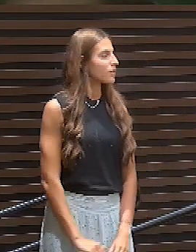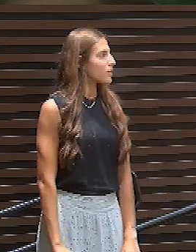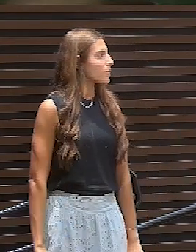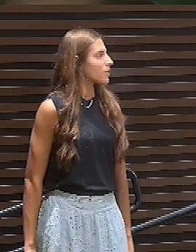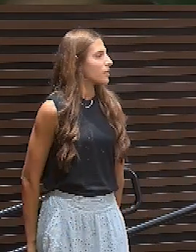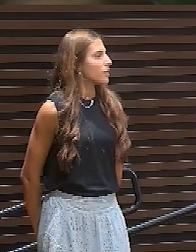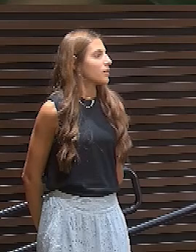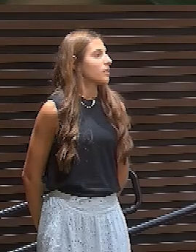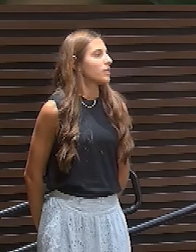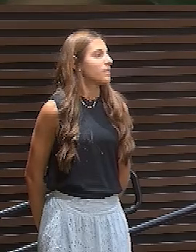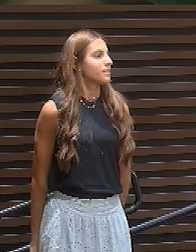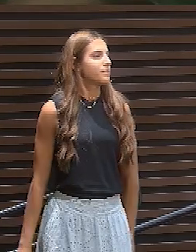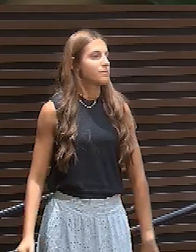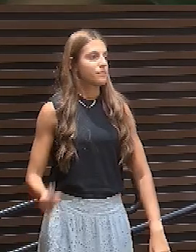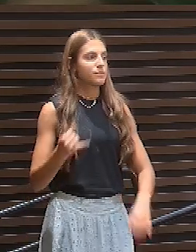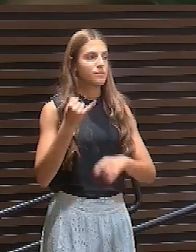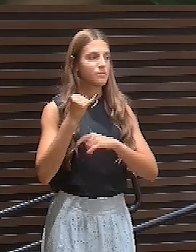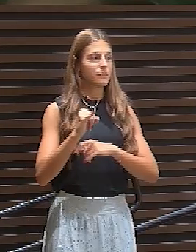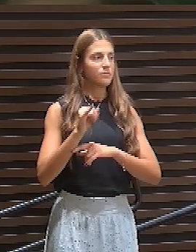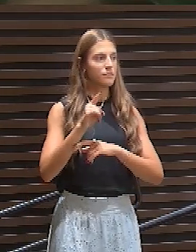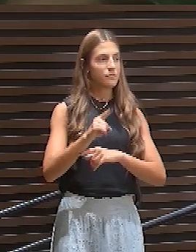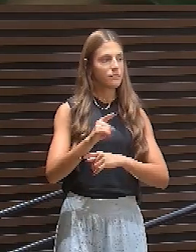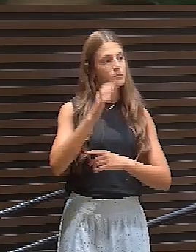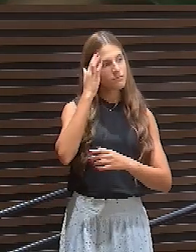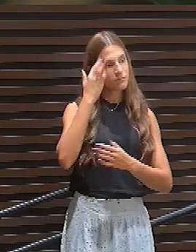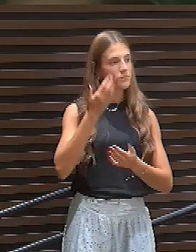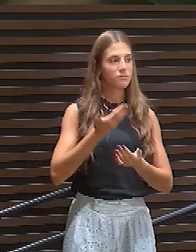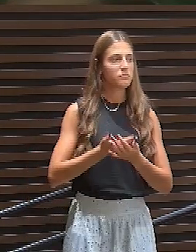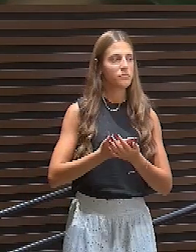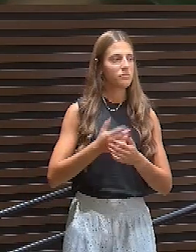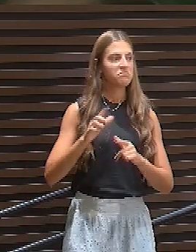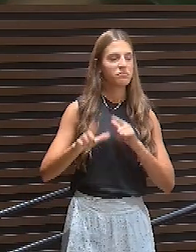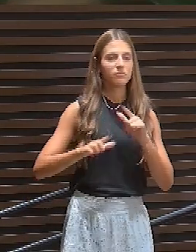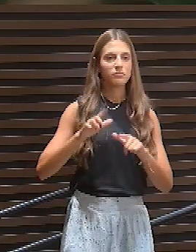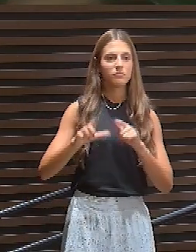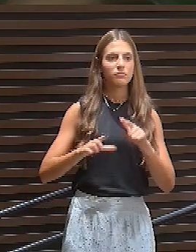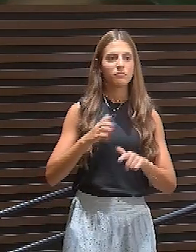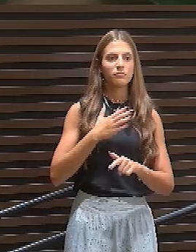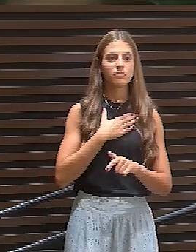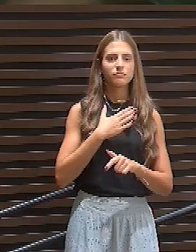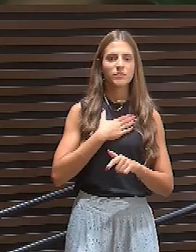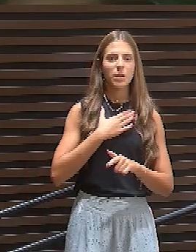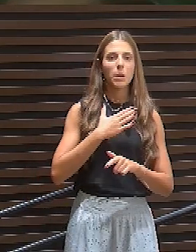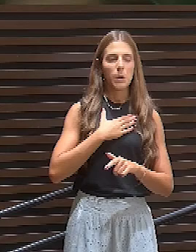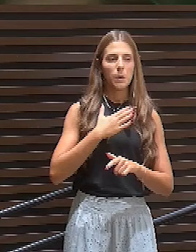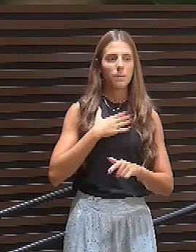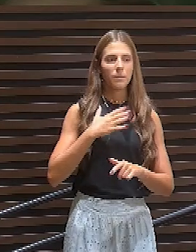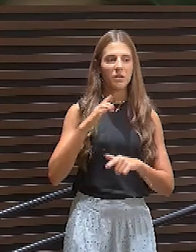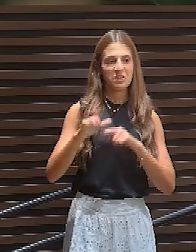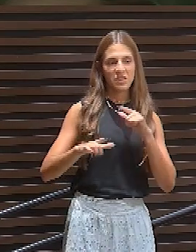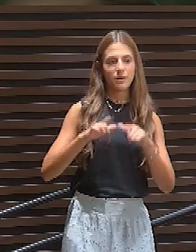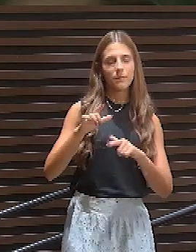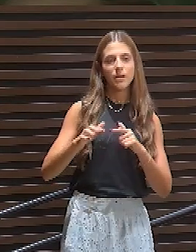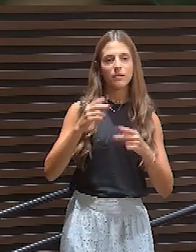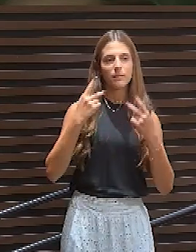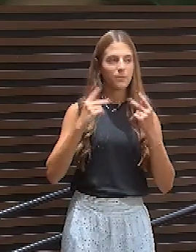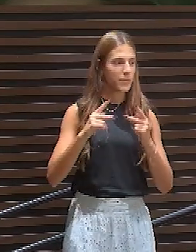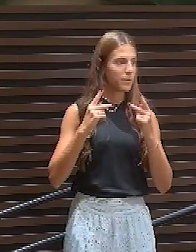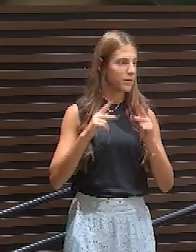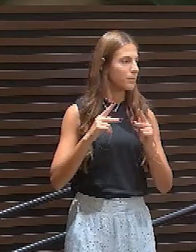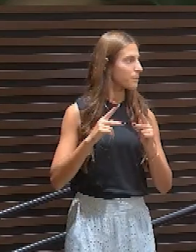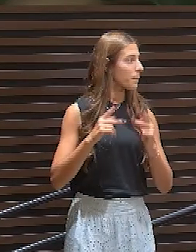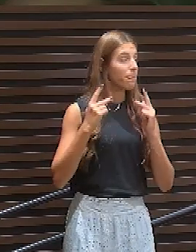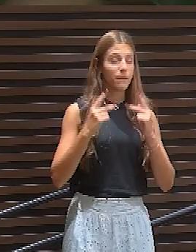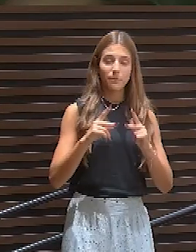Se você não crê, não é trabalho meu. Meu trabalho é pregar. E pregar